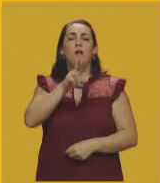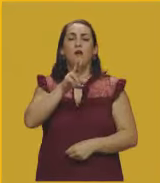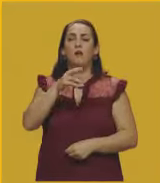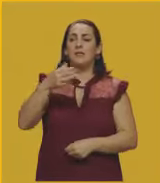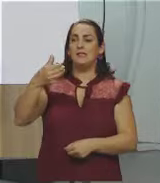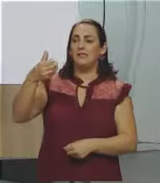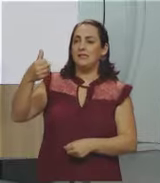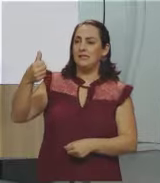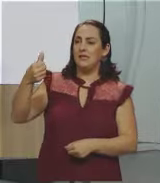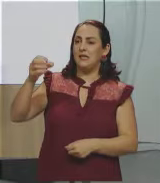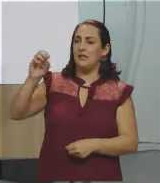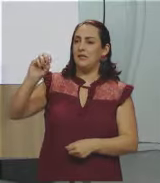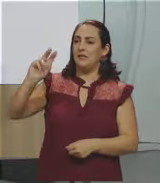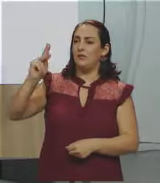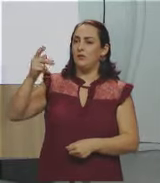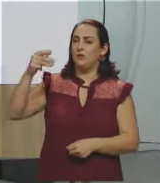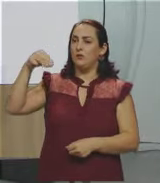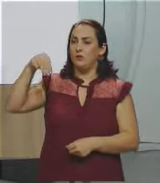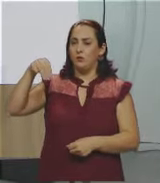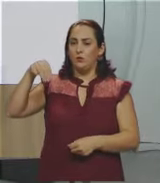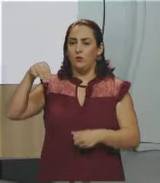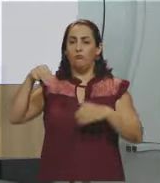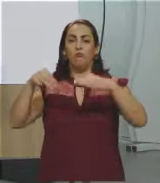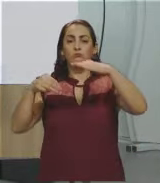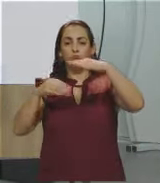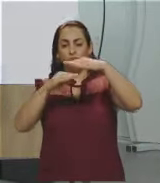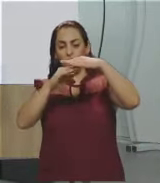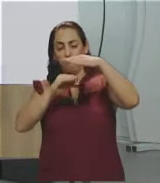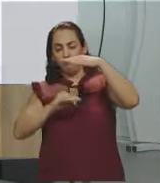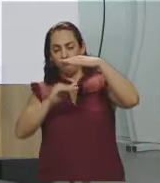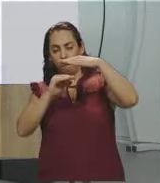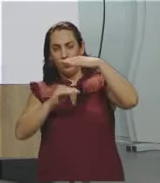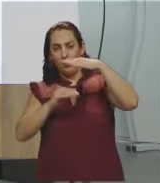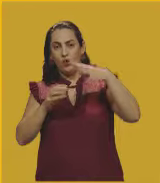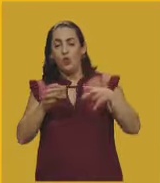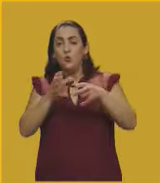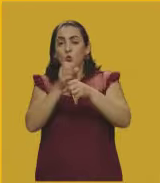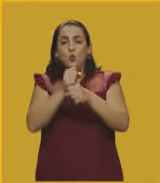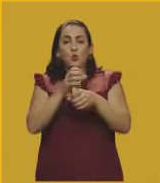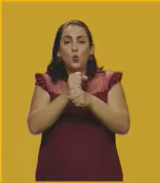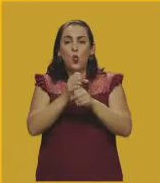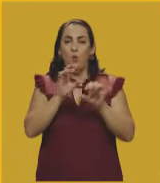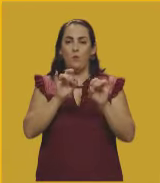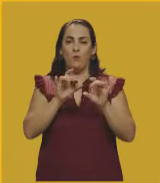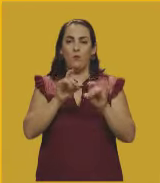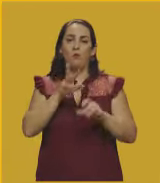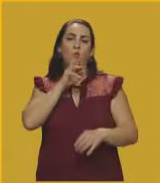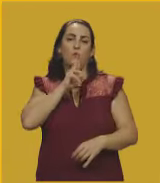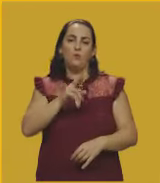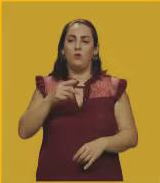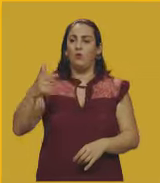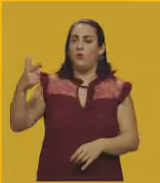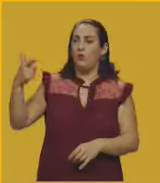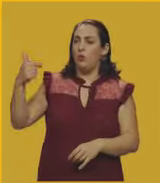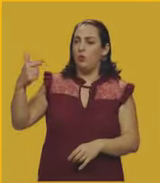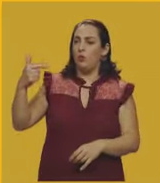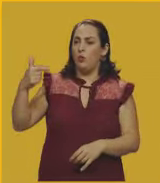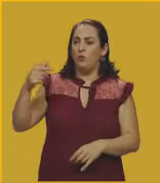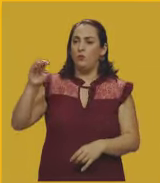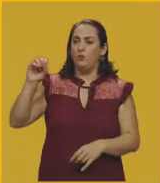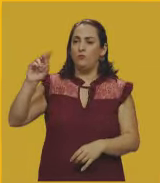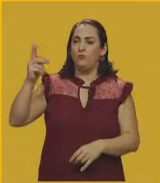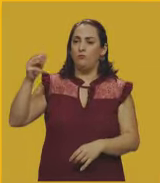ohms. Na parte de baixo é só somar as resistências, vai dar 12 ohms. Juntando as duas, que estão em paralelo,